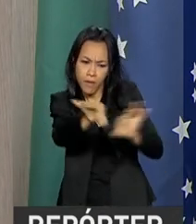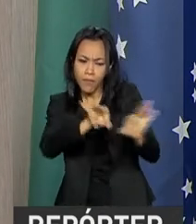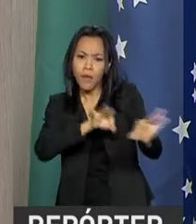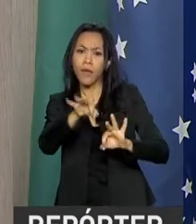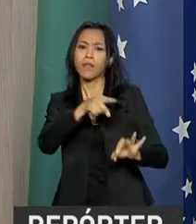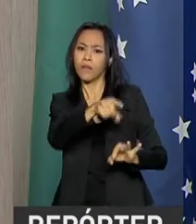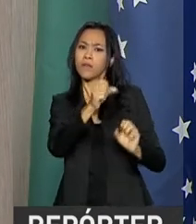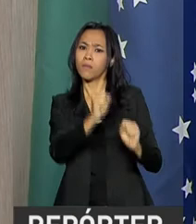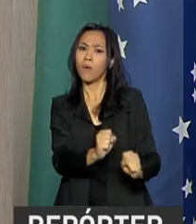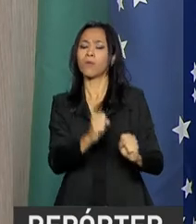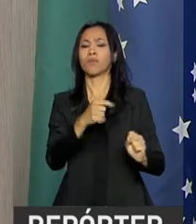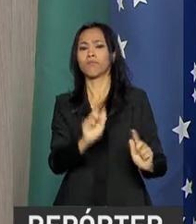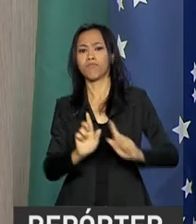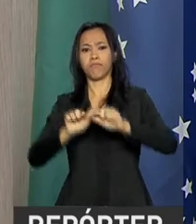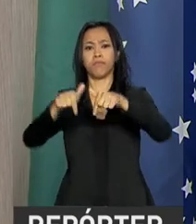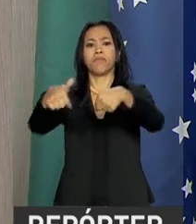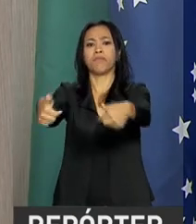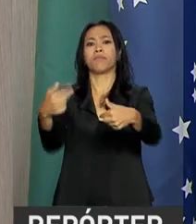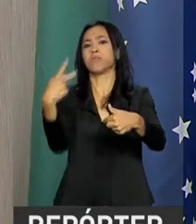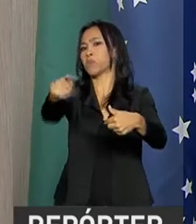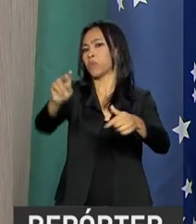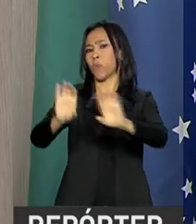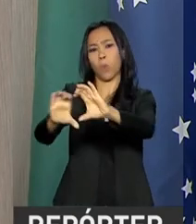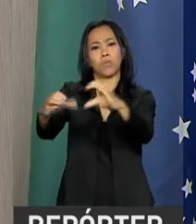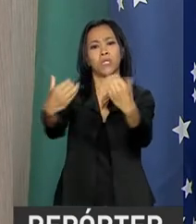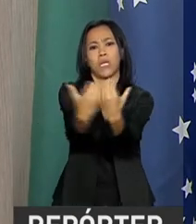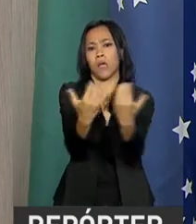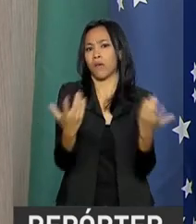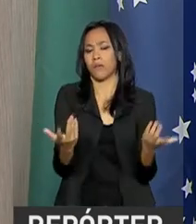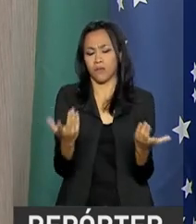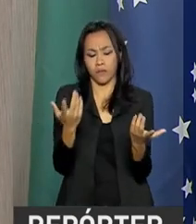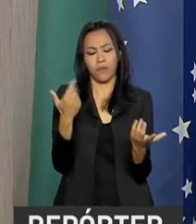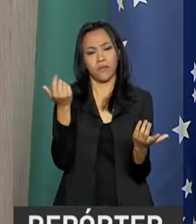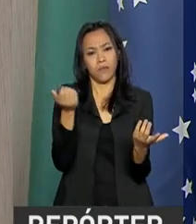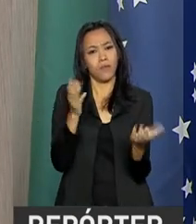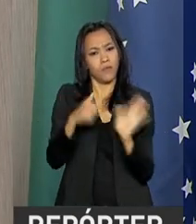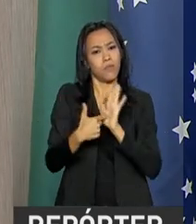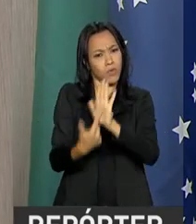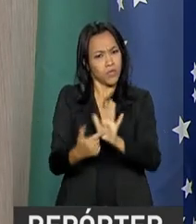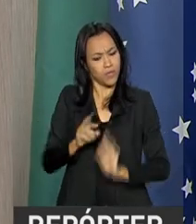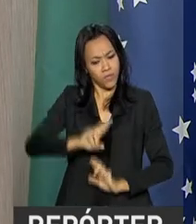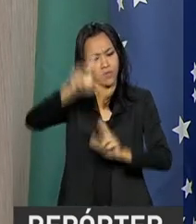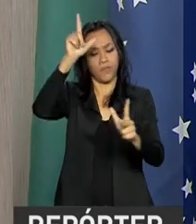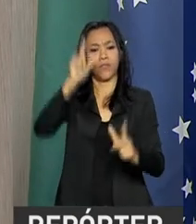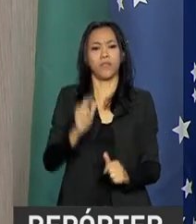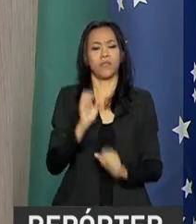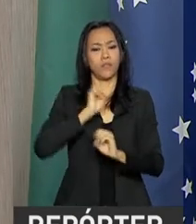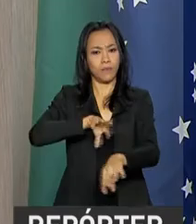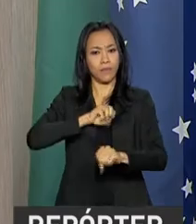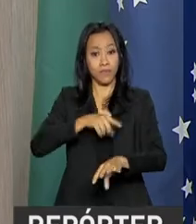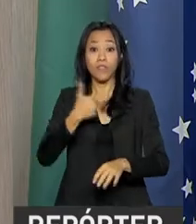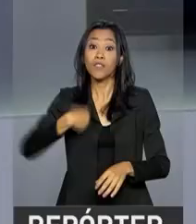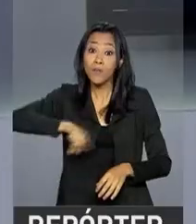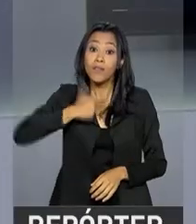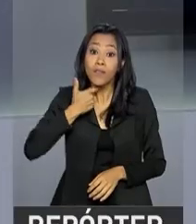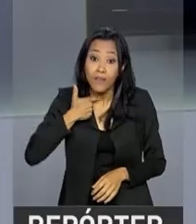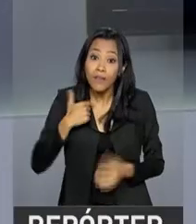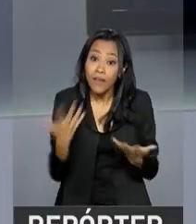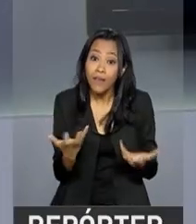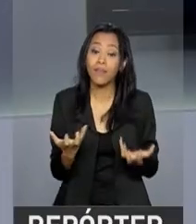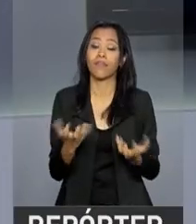possam atuar diretamente na sua comunidade fazendo a diferença para a educação de qualidade que a gente tanto desejo